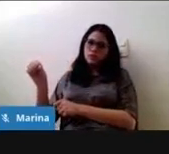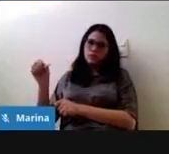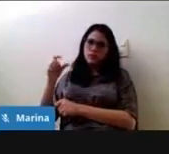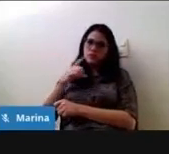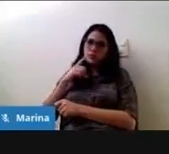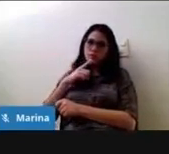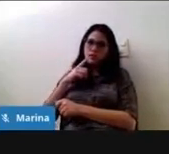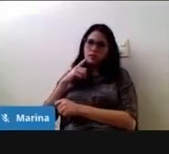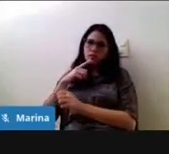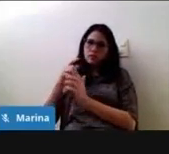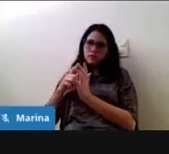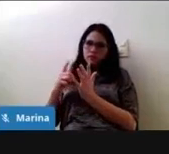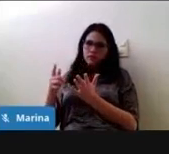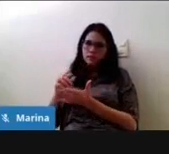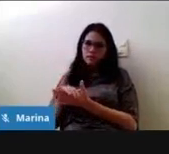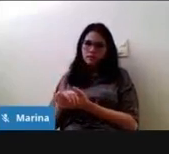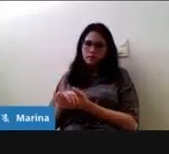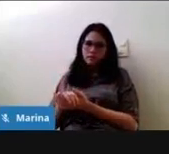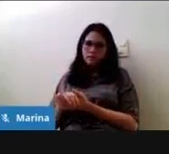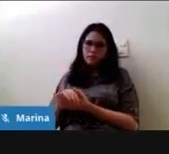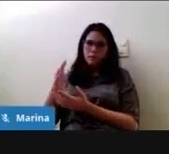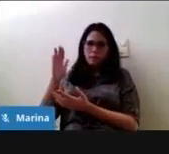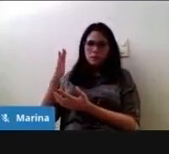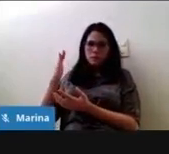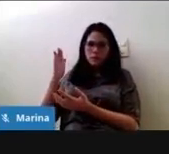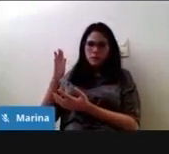ano 150